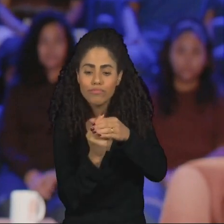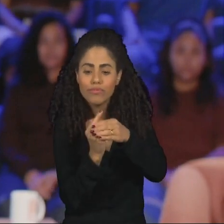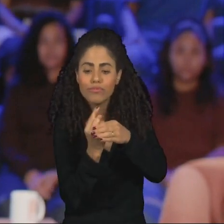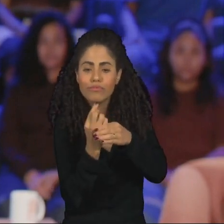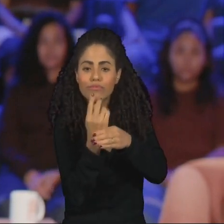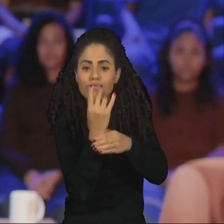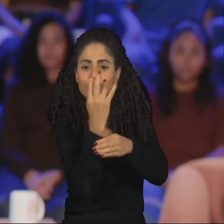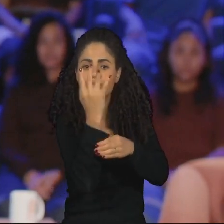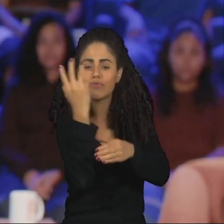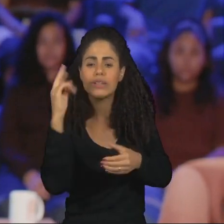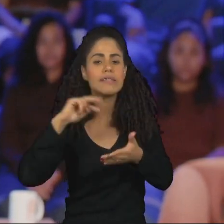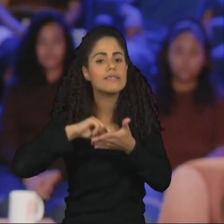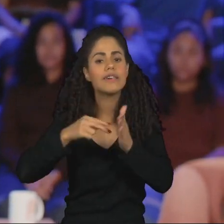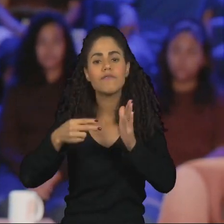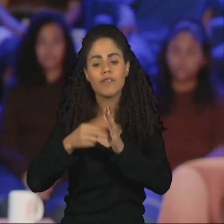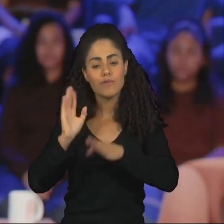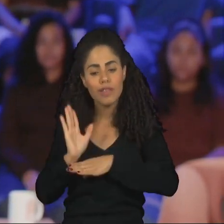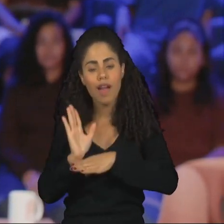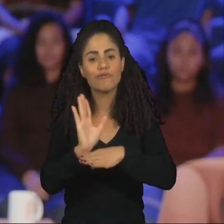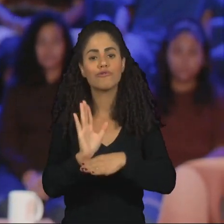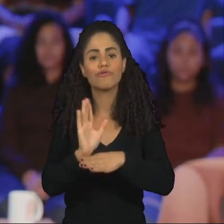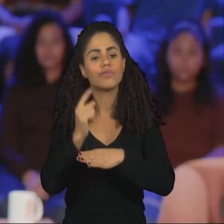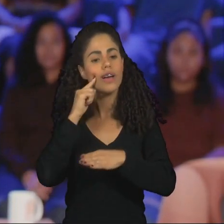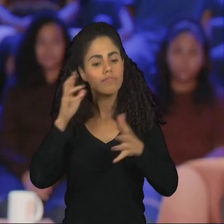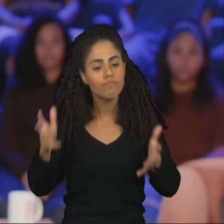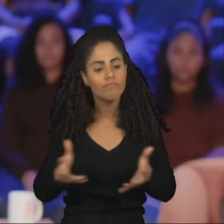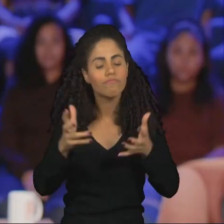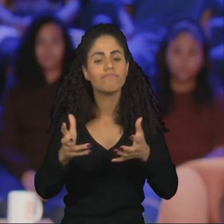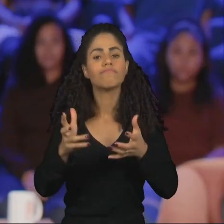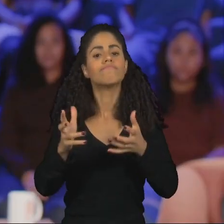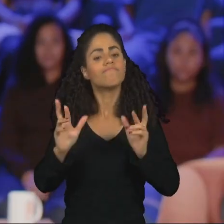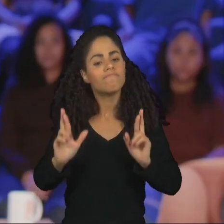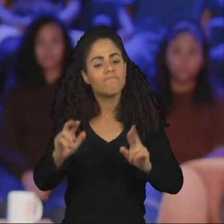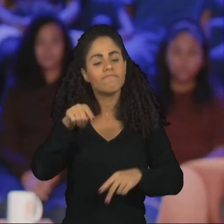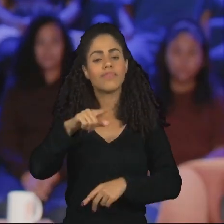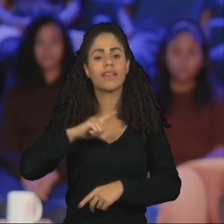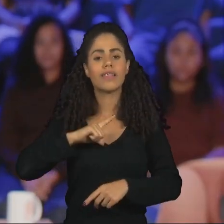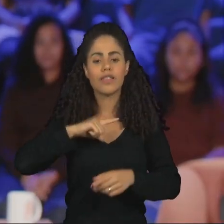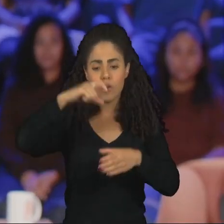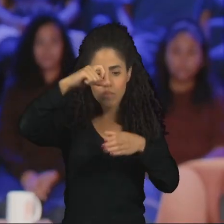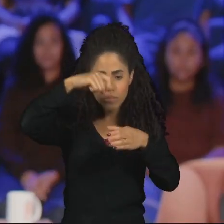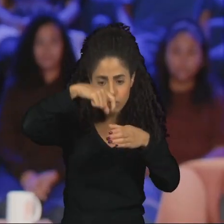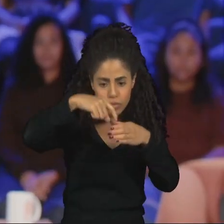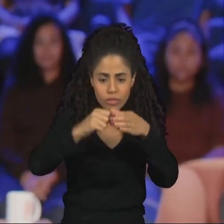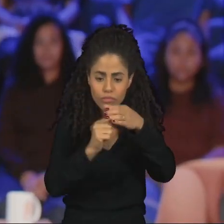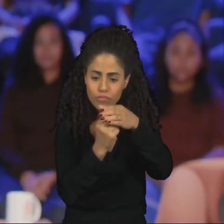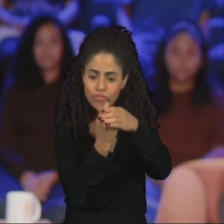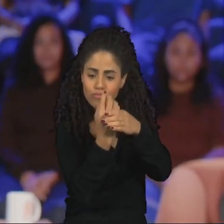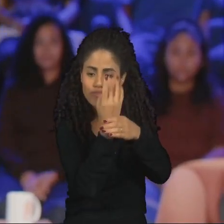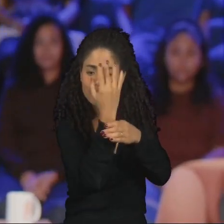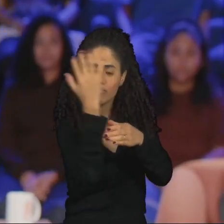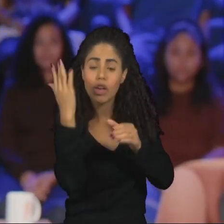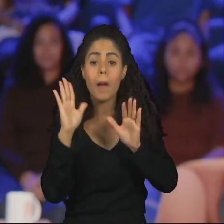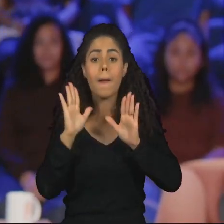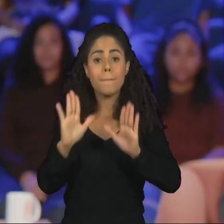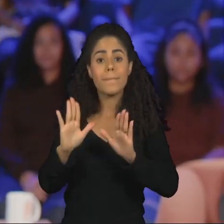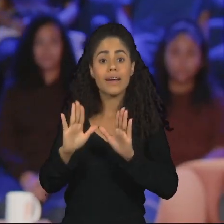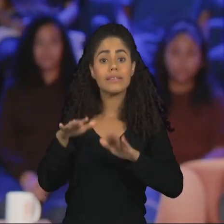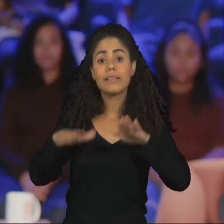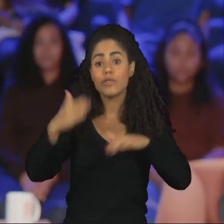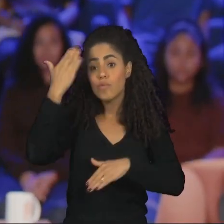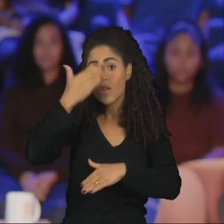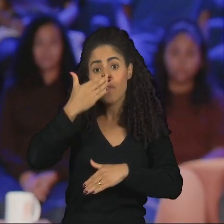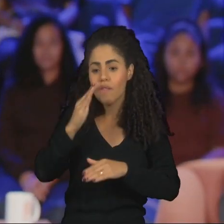do altruísmo e da esperança. Plantar algo que você não verá florescer é um ato de